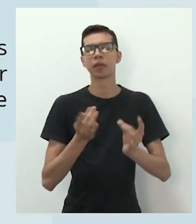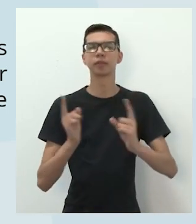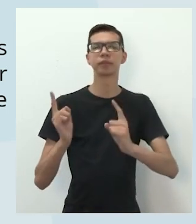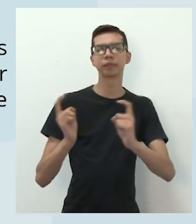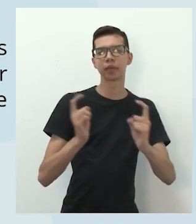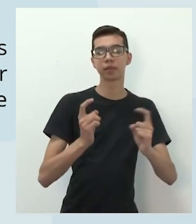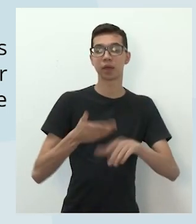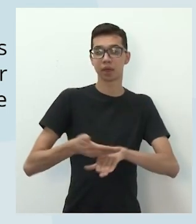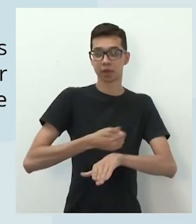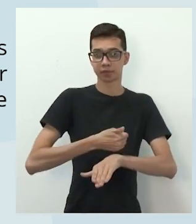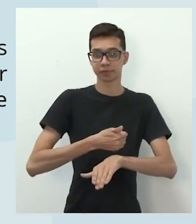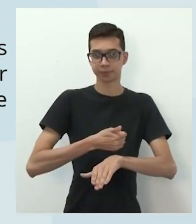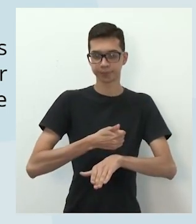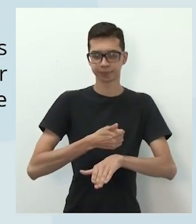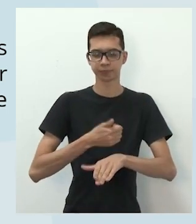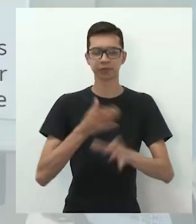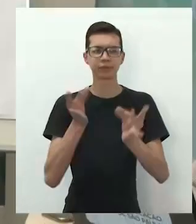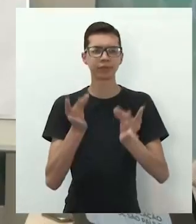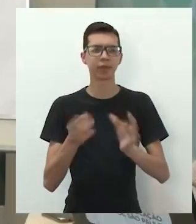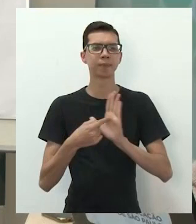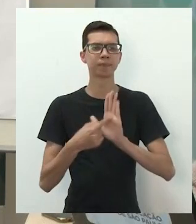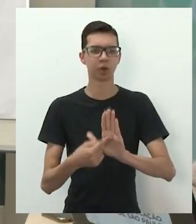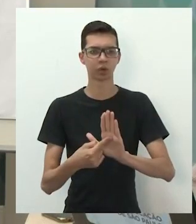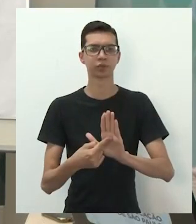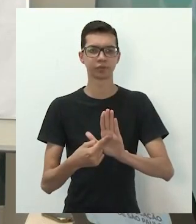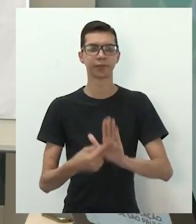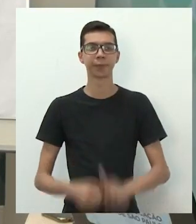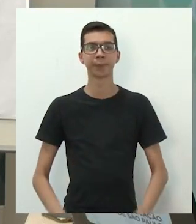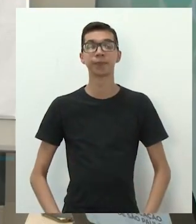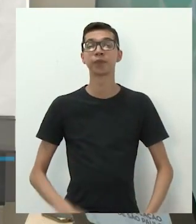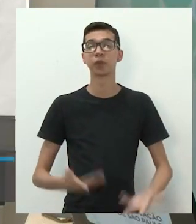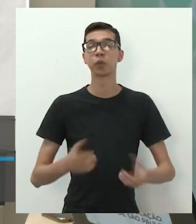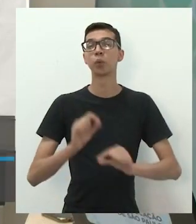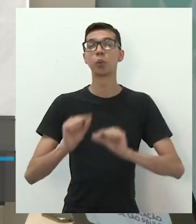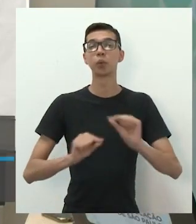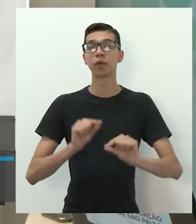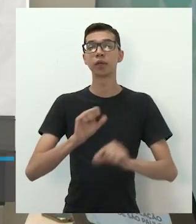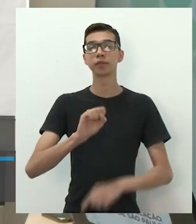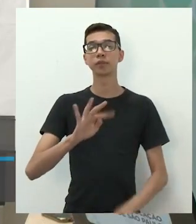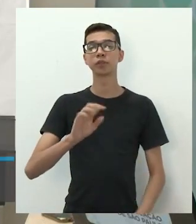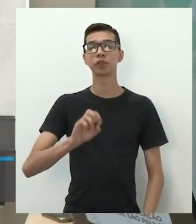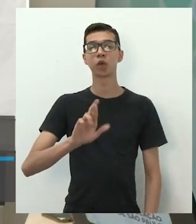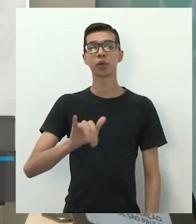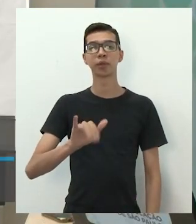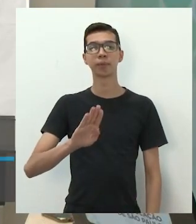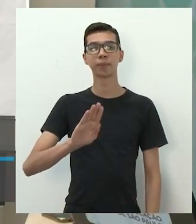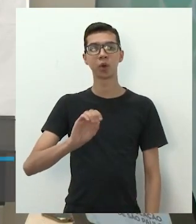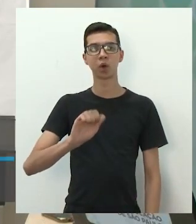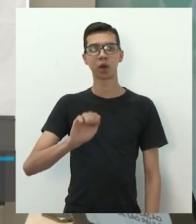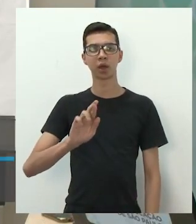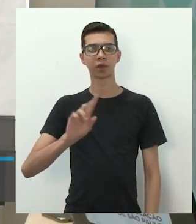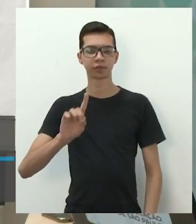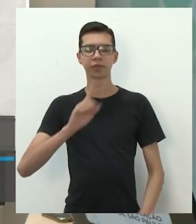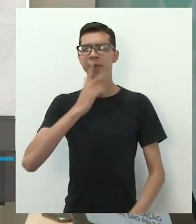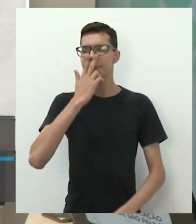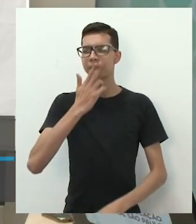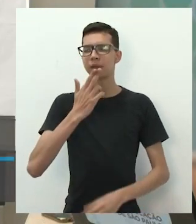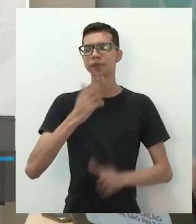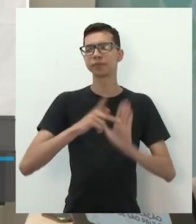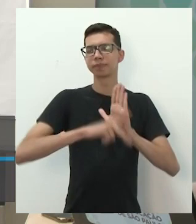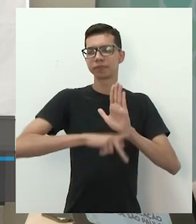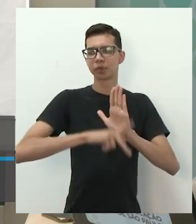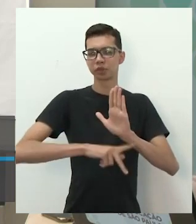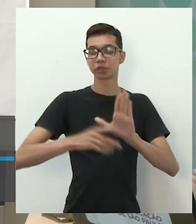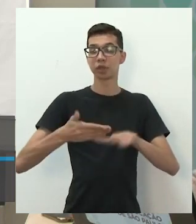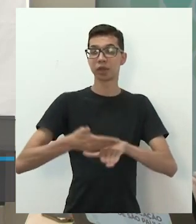execução. Então, gente, o storyboard, na verdade, é como se ele fosse um pré-projeto da ação ou do filme que você vai colocar